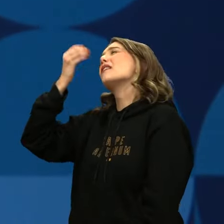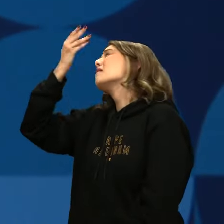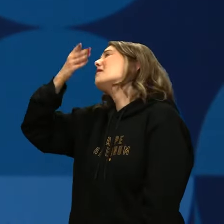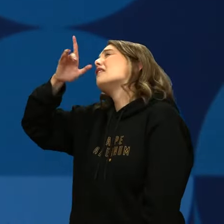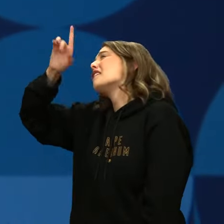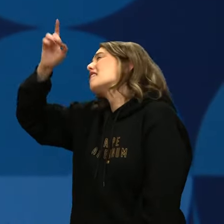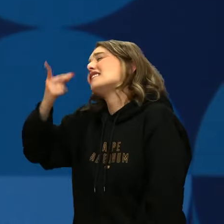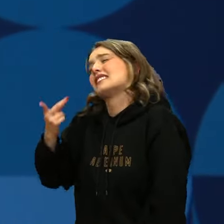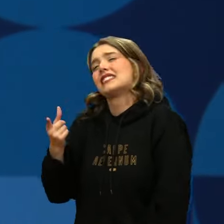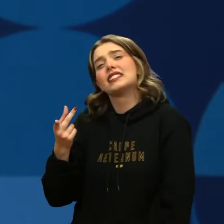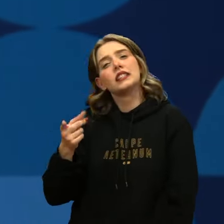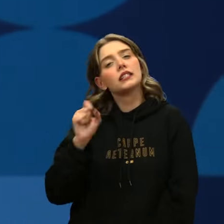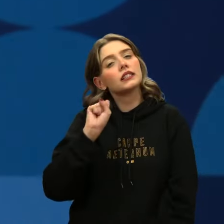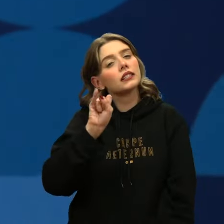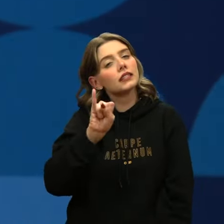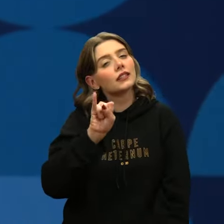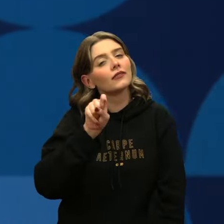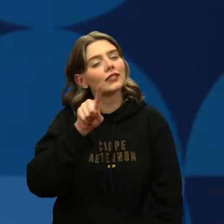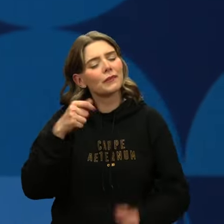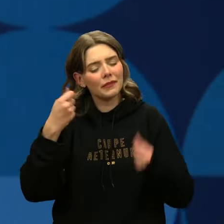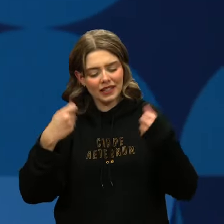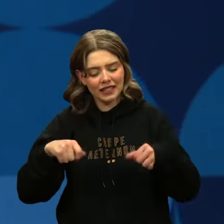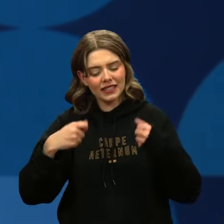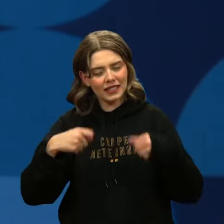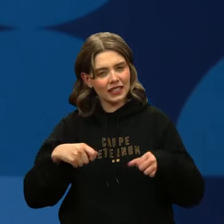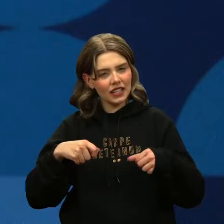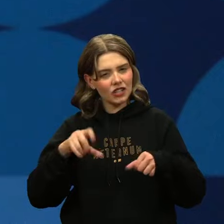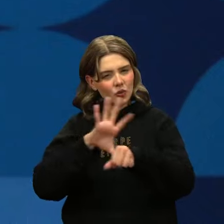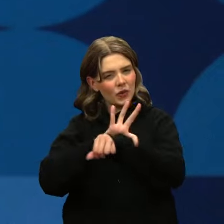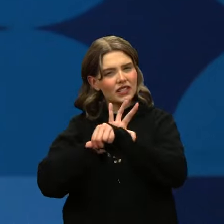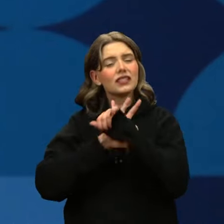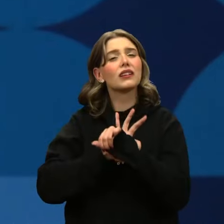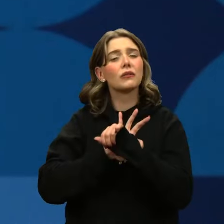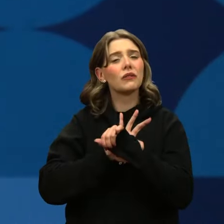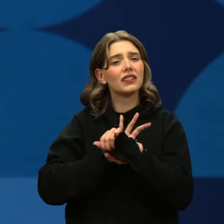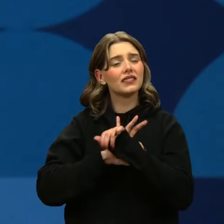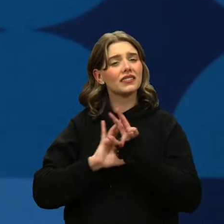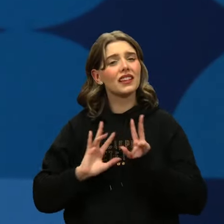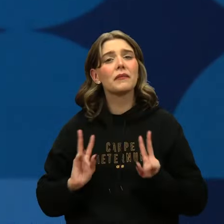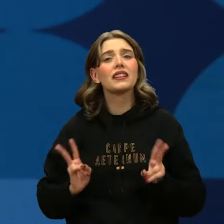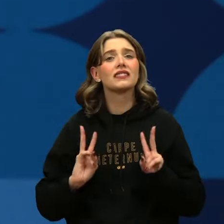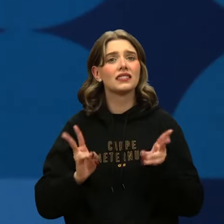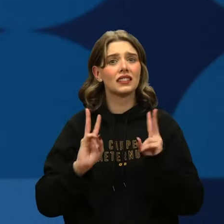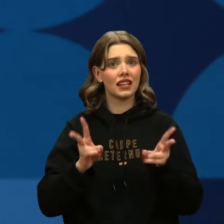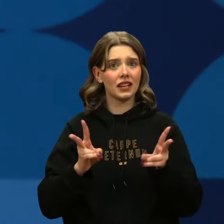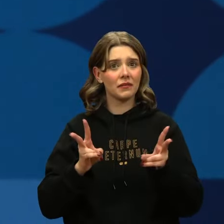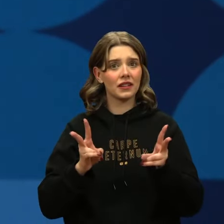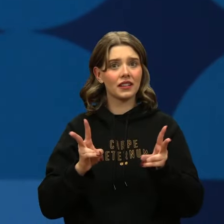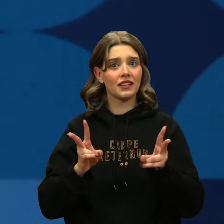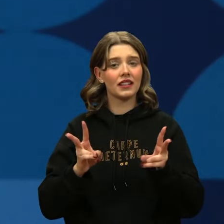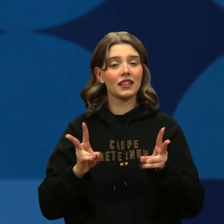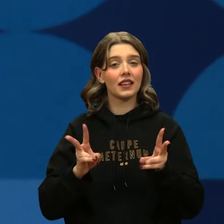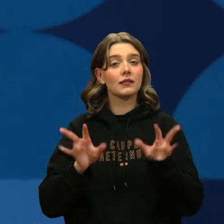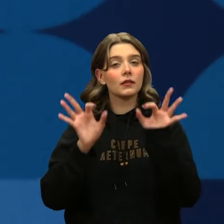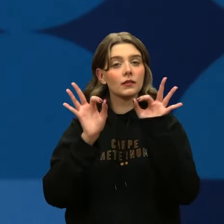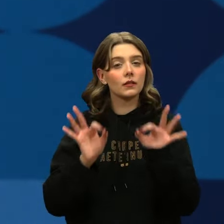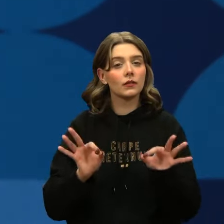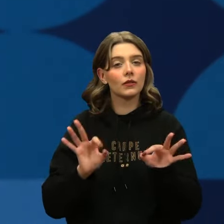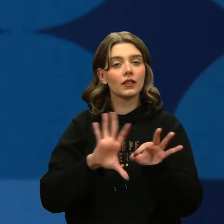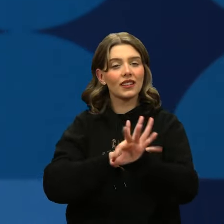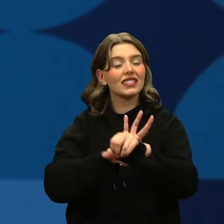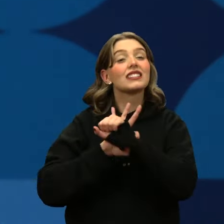precisa de uma garantia para não ser abalado, apesar de tudo que tem acontecido, essa garantia é: o Senhor te chamou